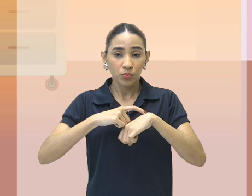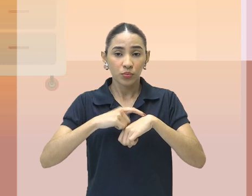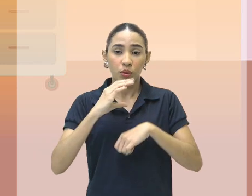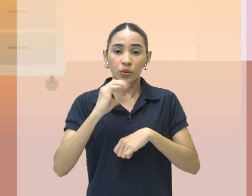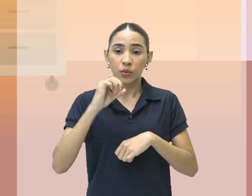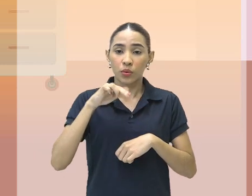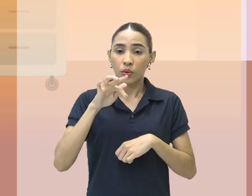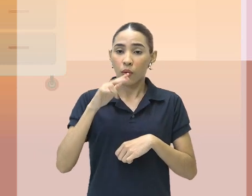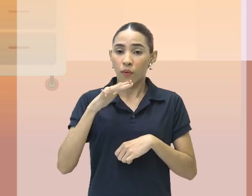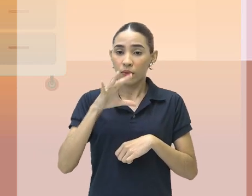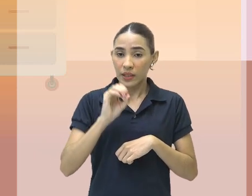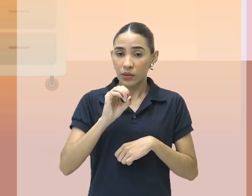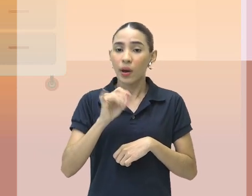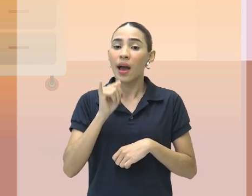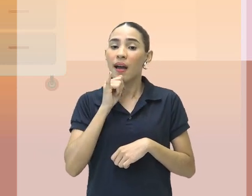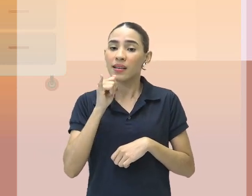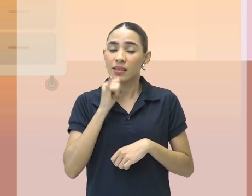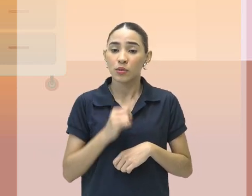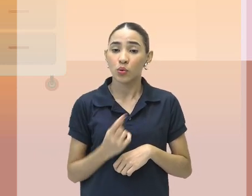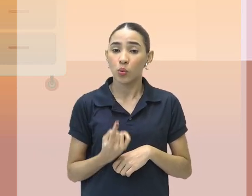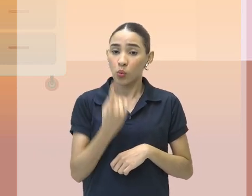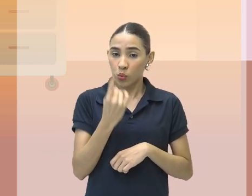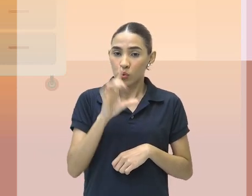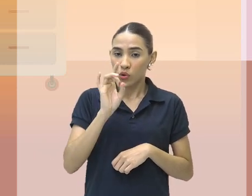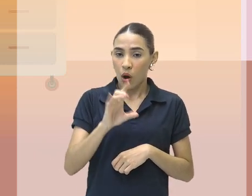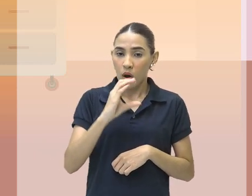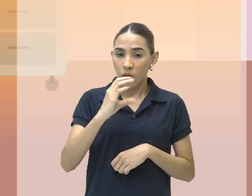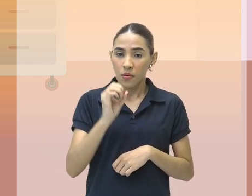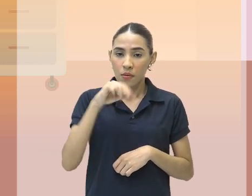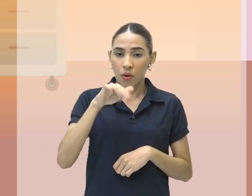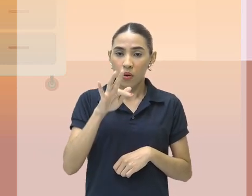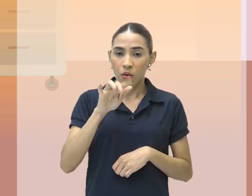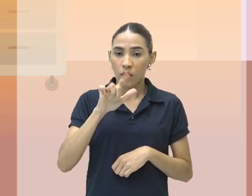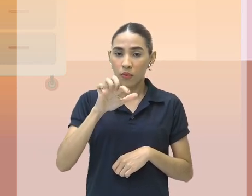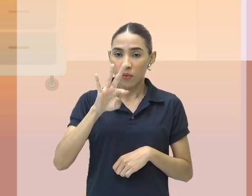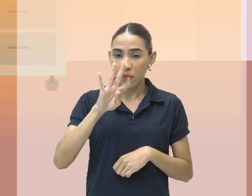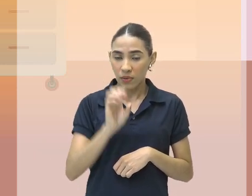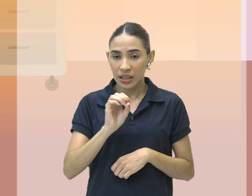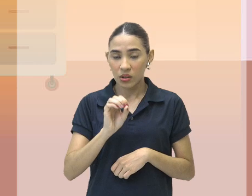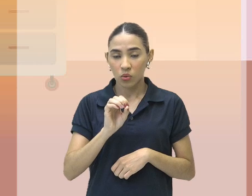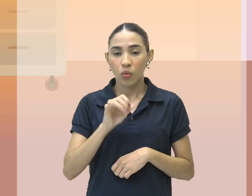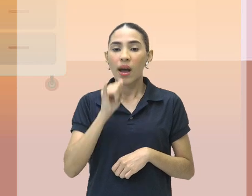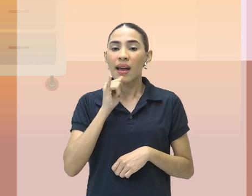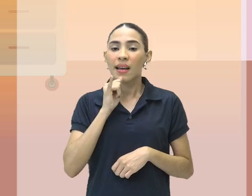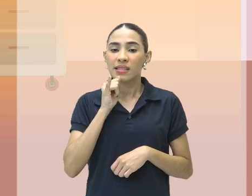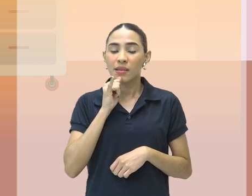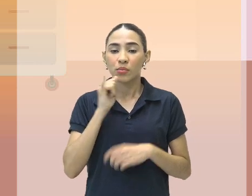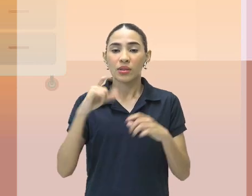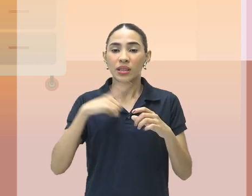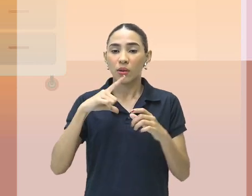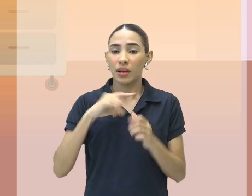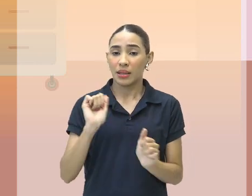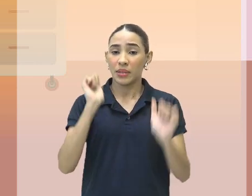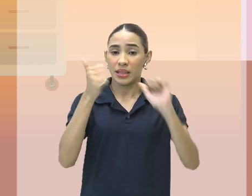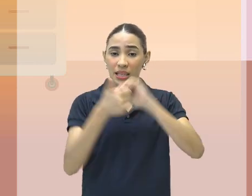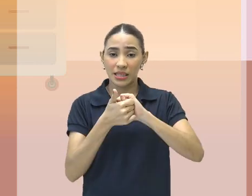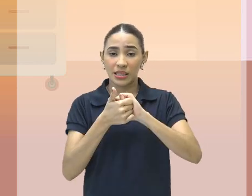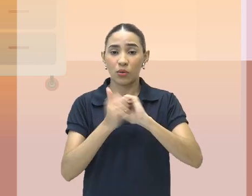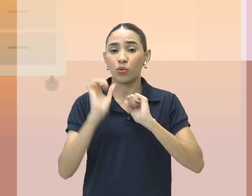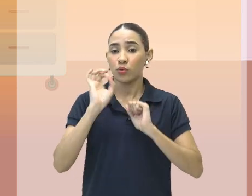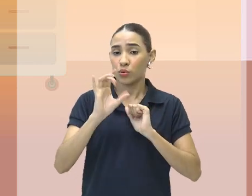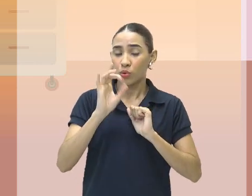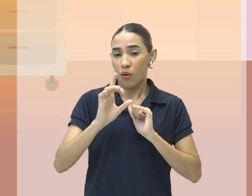ou seja, há um só conflito, né? Essa ação ela foi reduzida, é realmente aquilo que